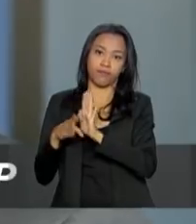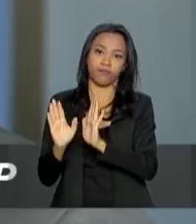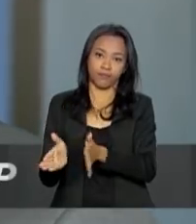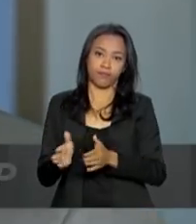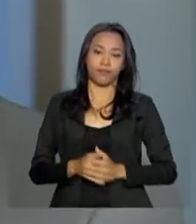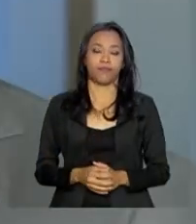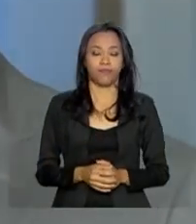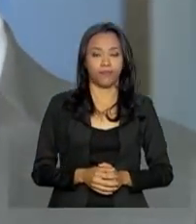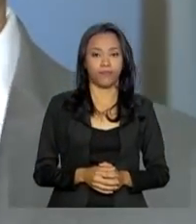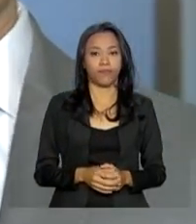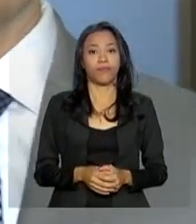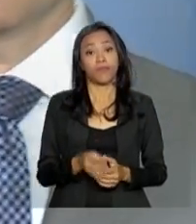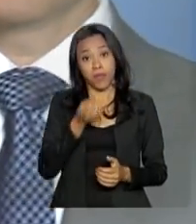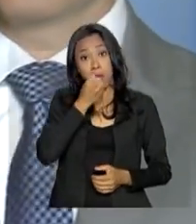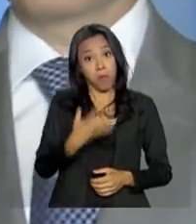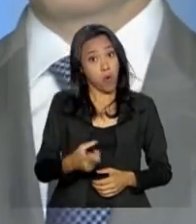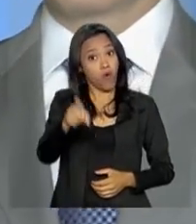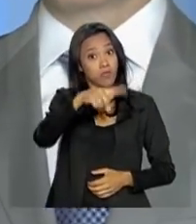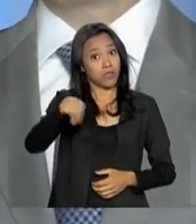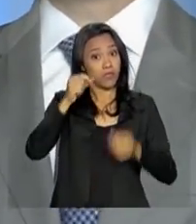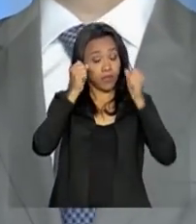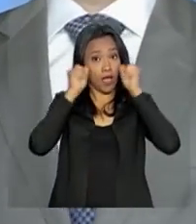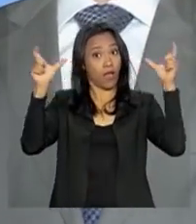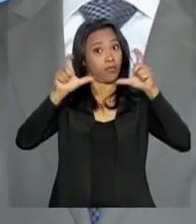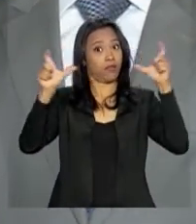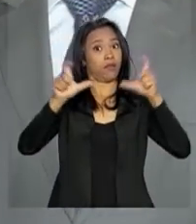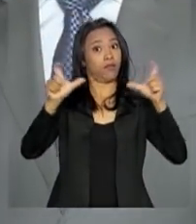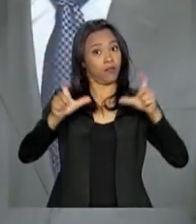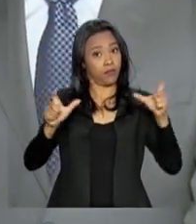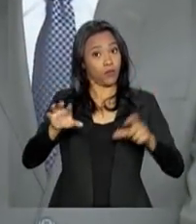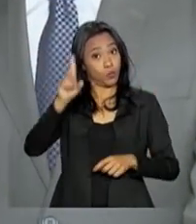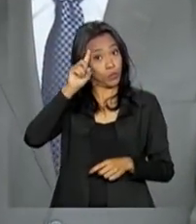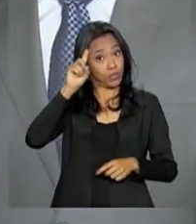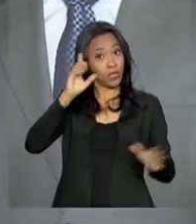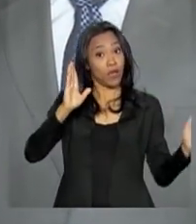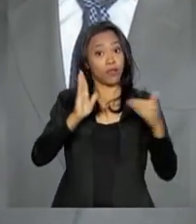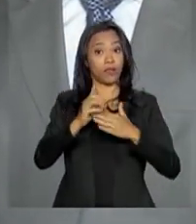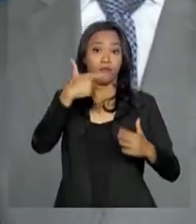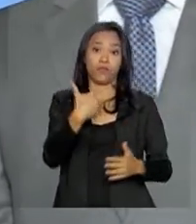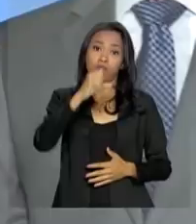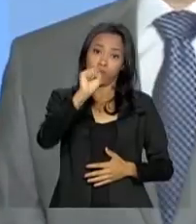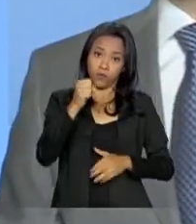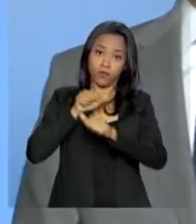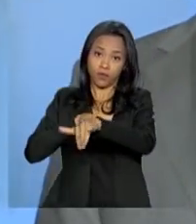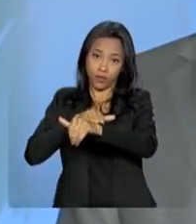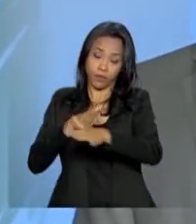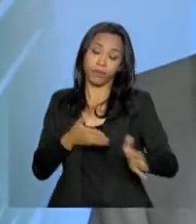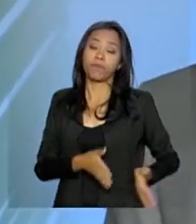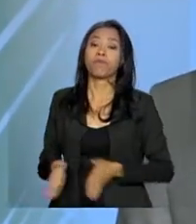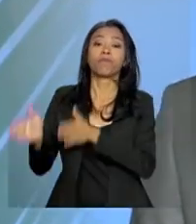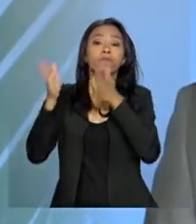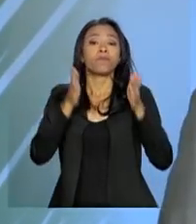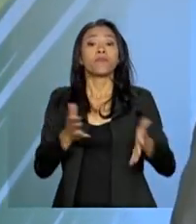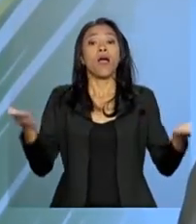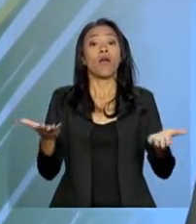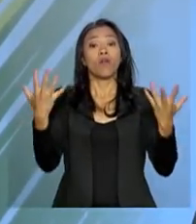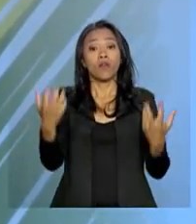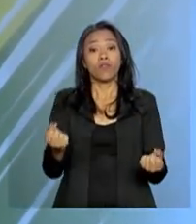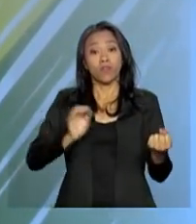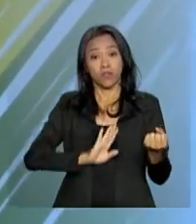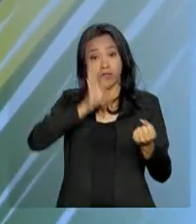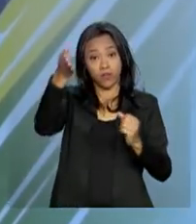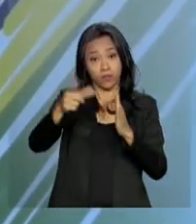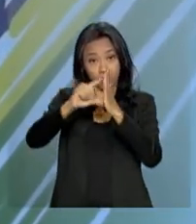diretor obrigado então é bom as pessoas ficarem atentas a essa data que até o dia 28 de setembro e agora nós vamos até o palácio do planalto